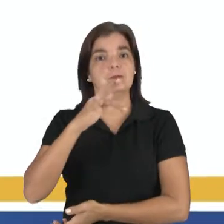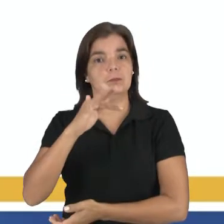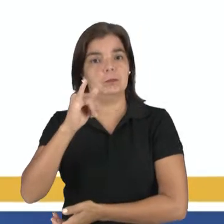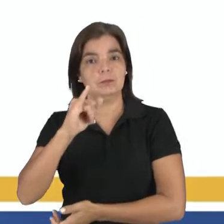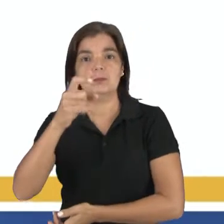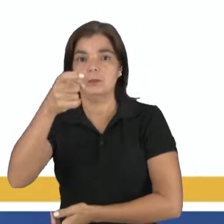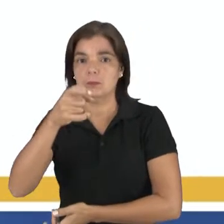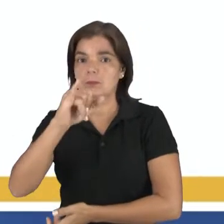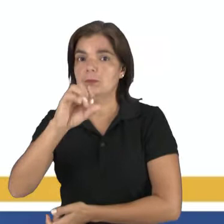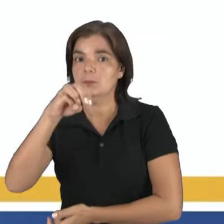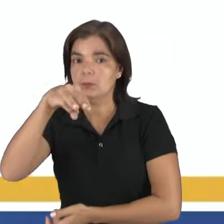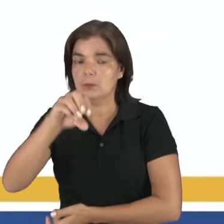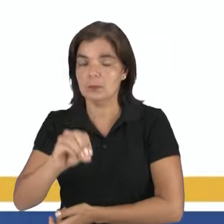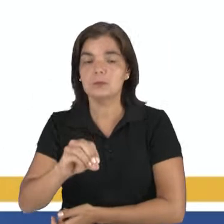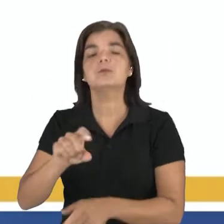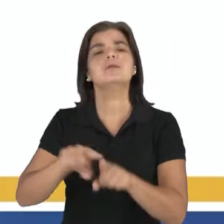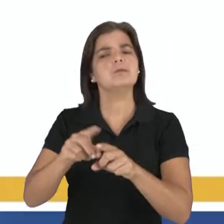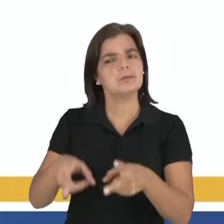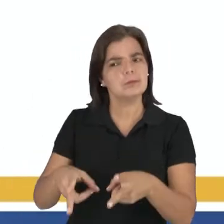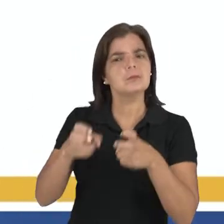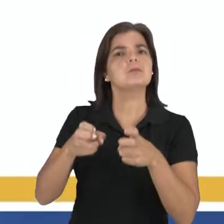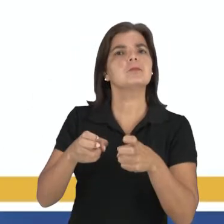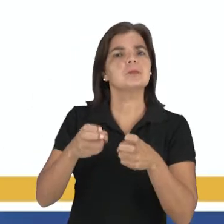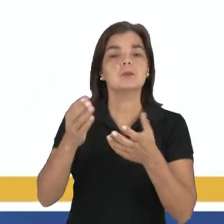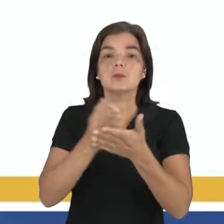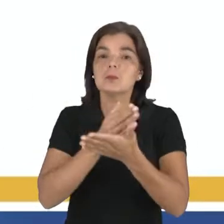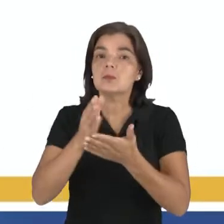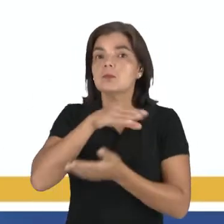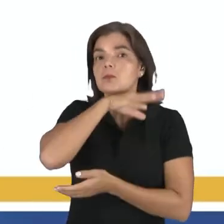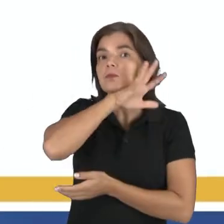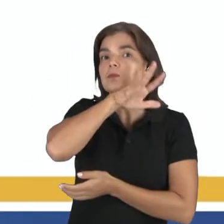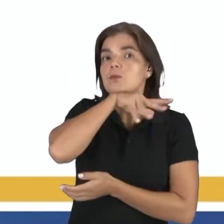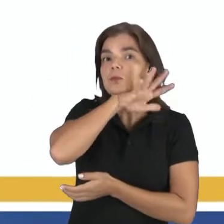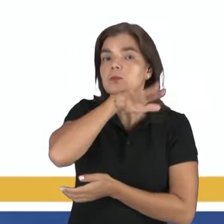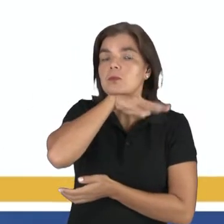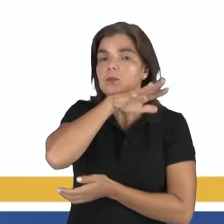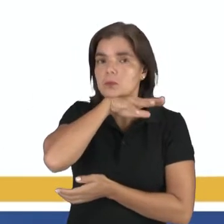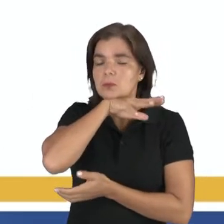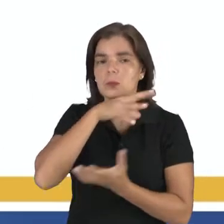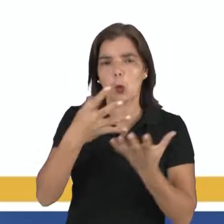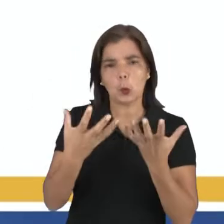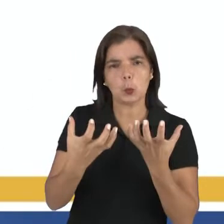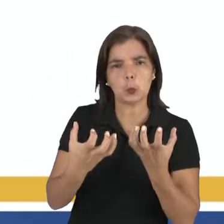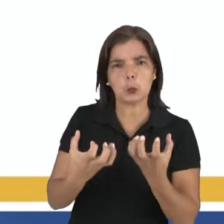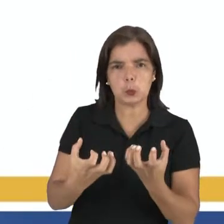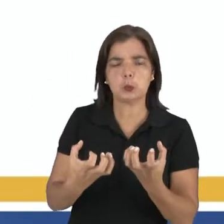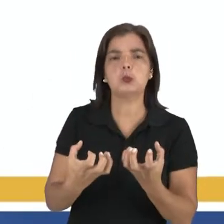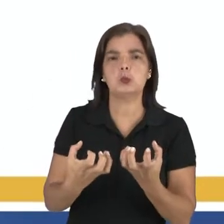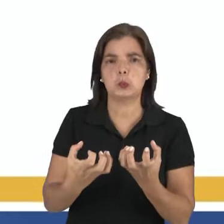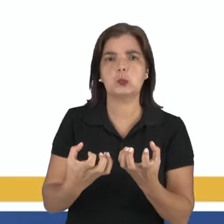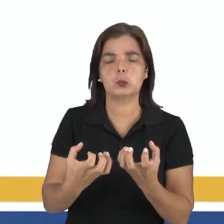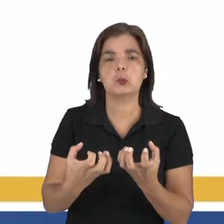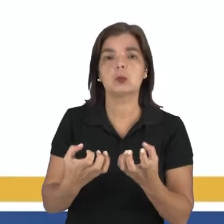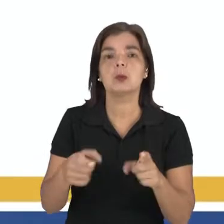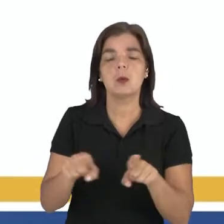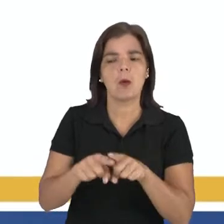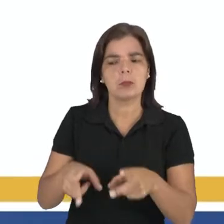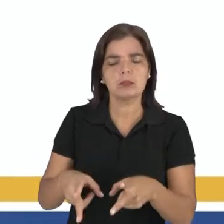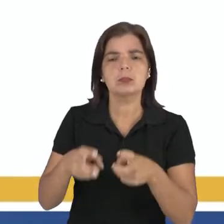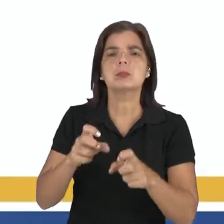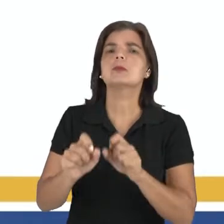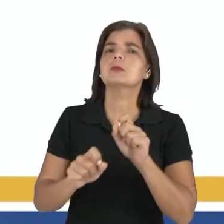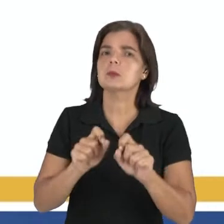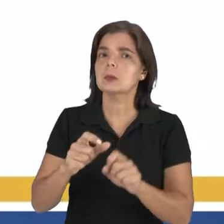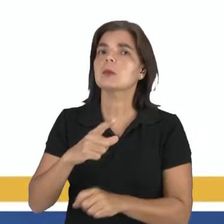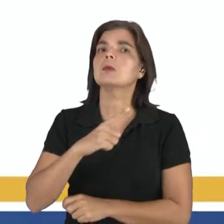fixismo. Então, eles perceberam que alguns animais, através da dissecação de alguns animais, eles perceberam